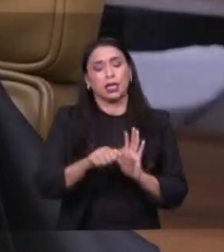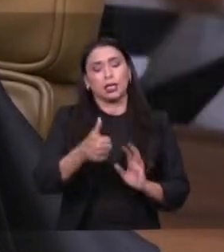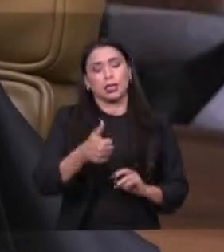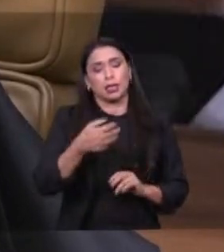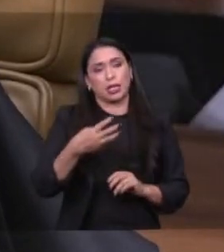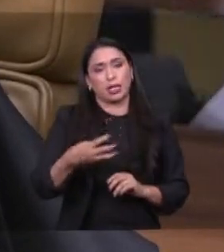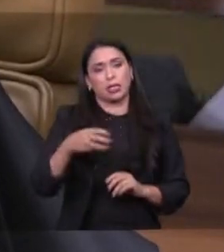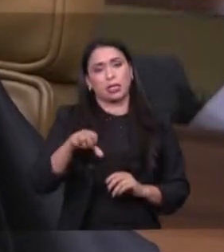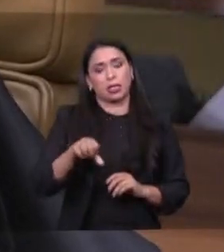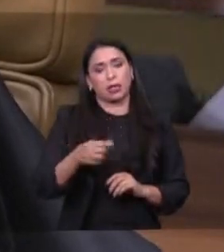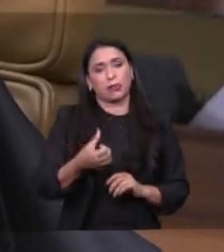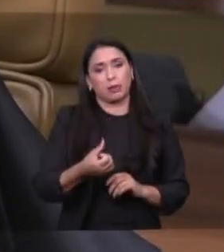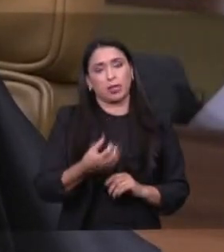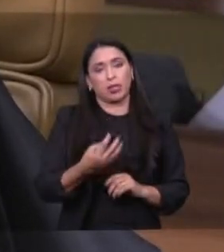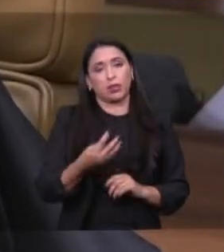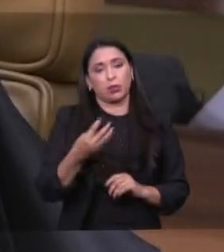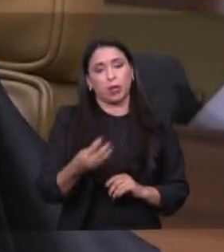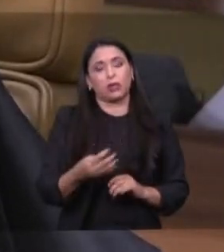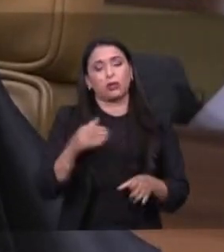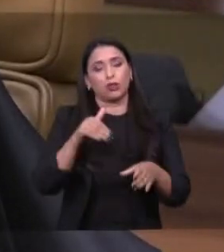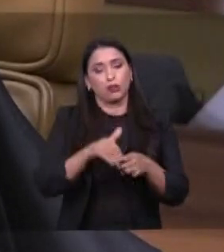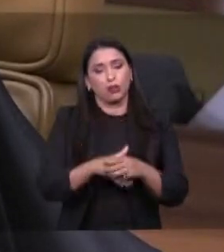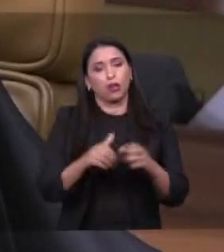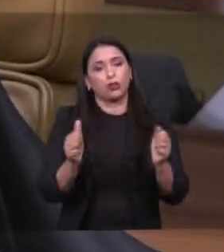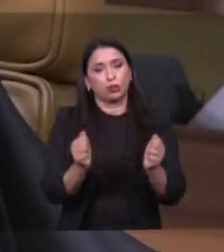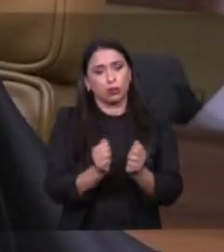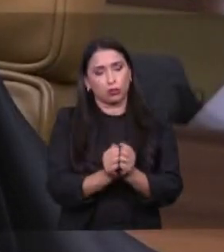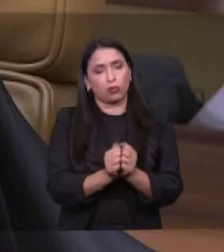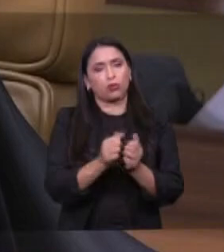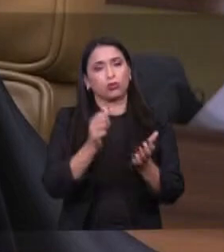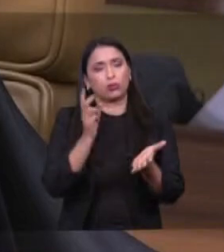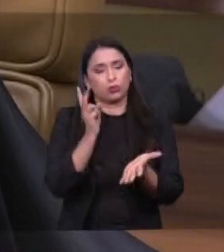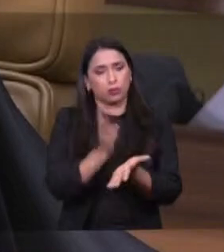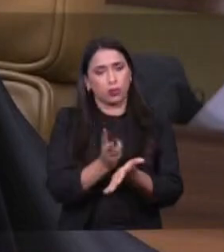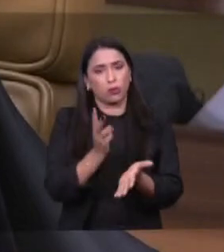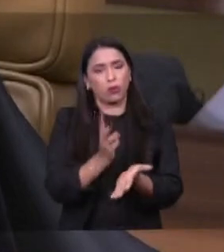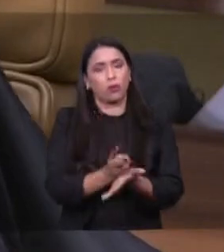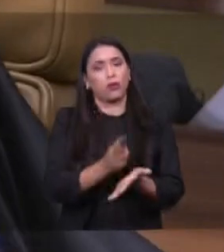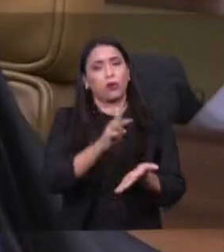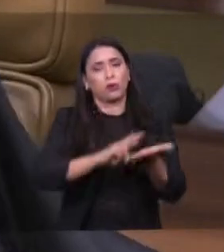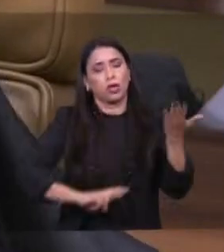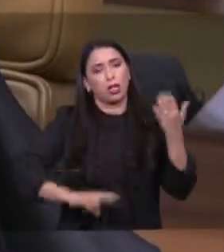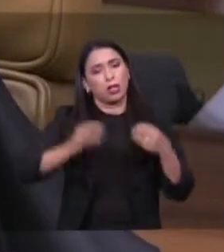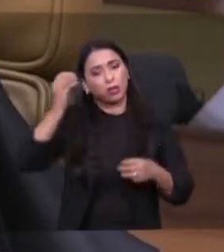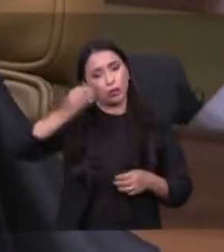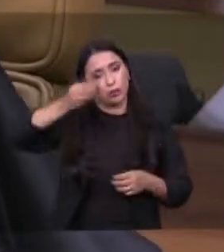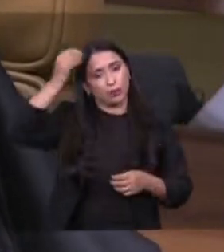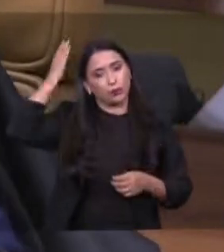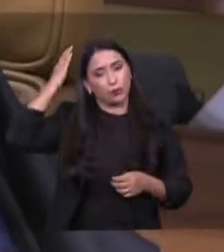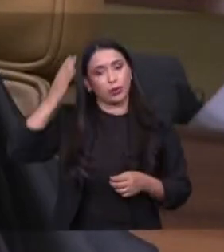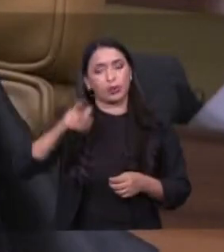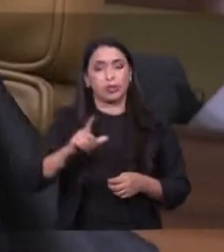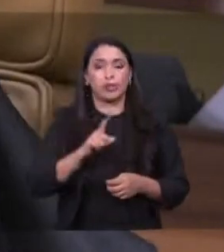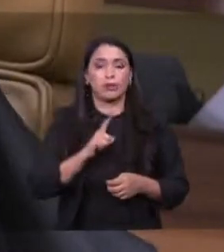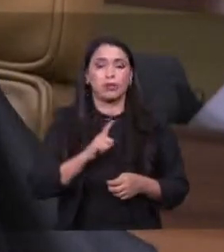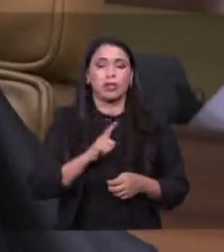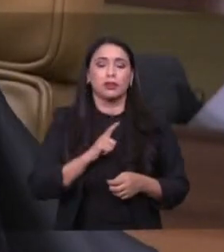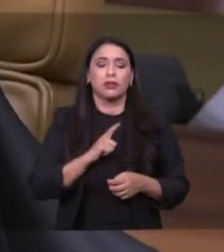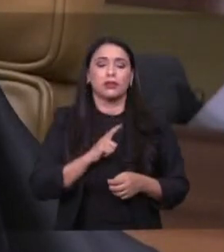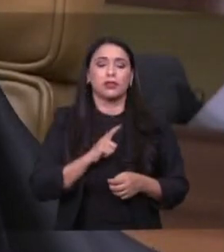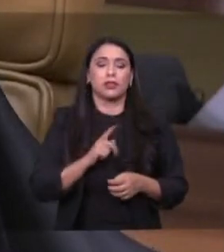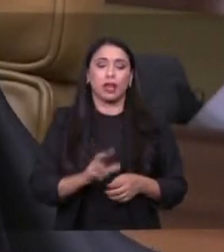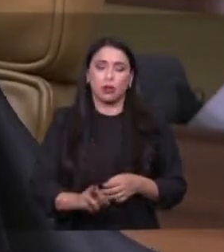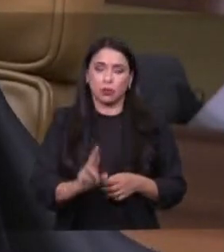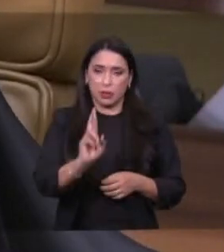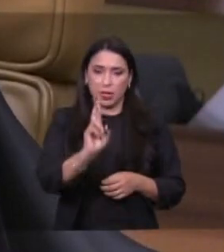no mesmo sentido do voto proferido pelo ministro Luiz Fux, mas aqui eu achei importante fazer algumas